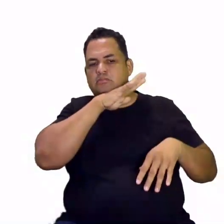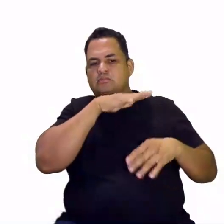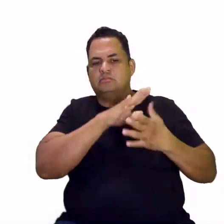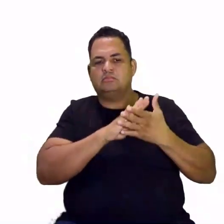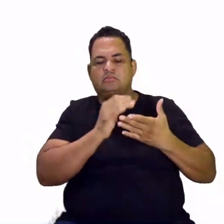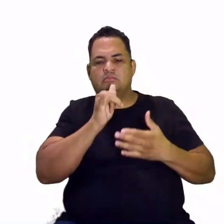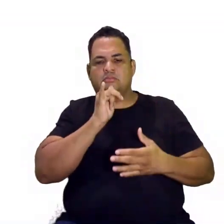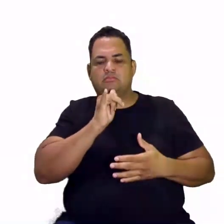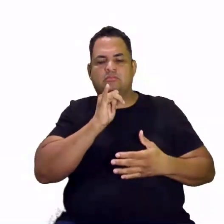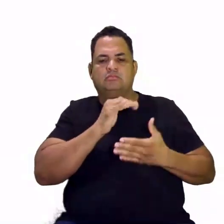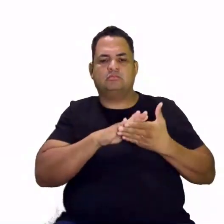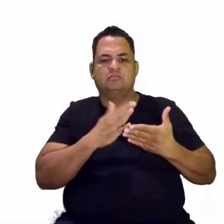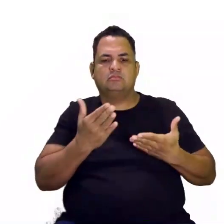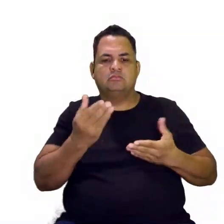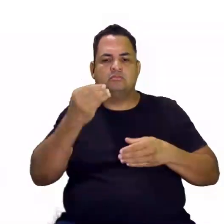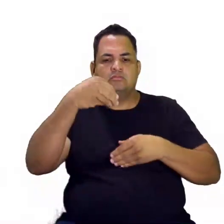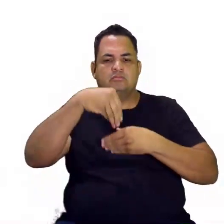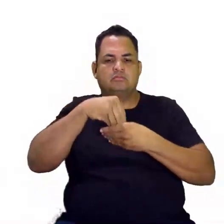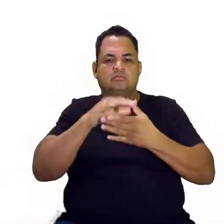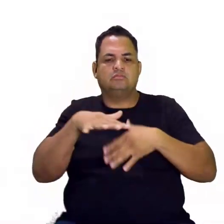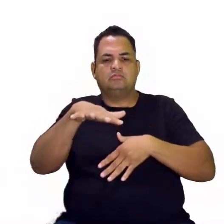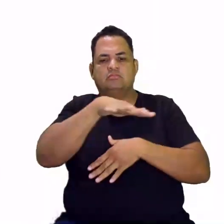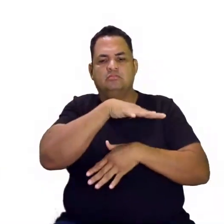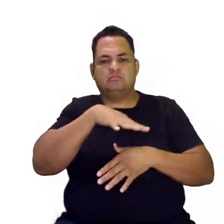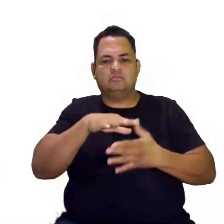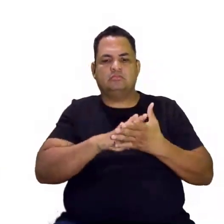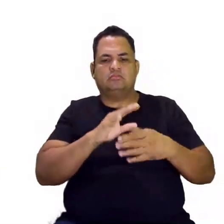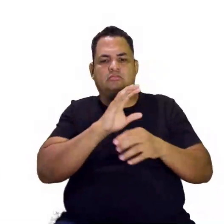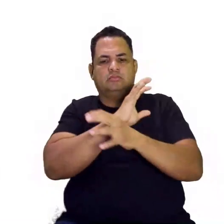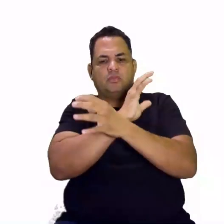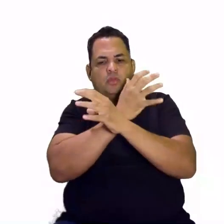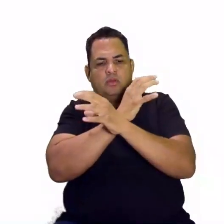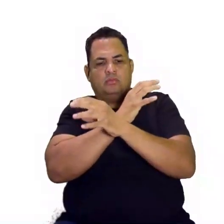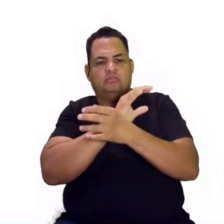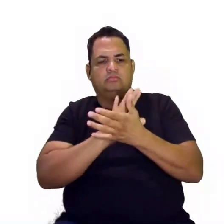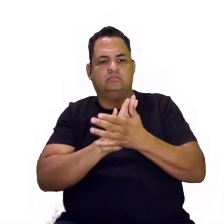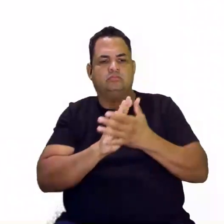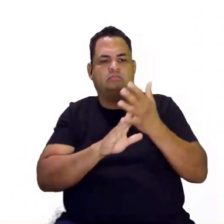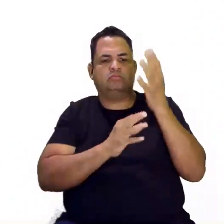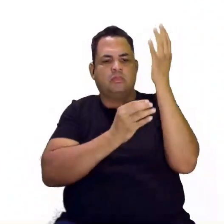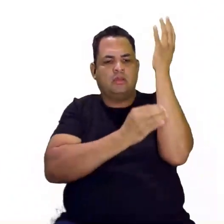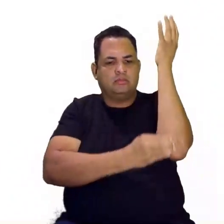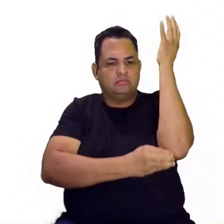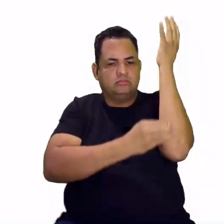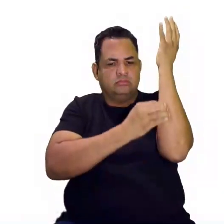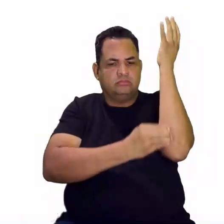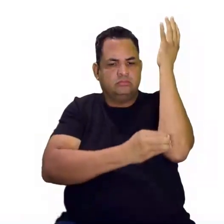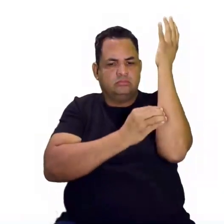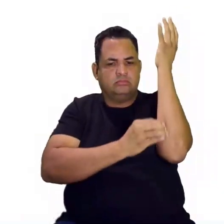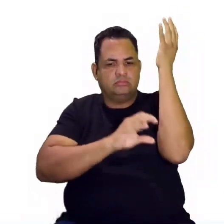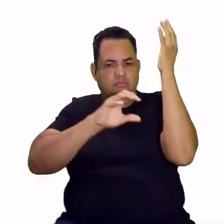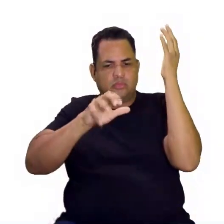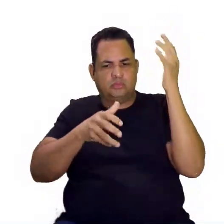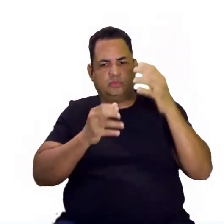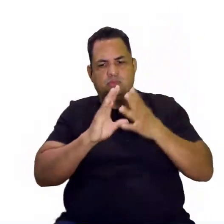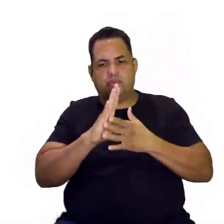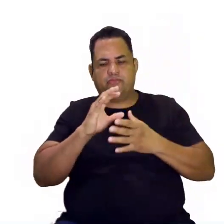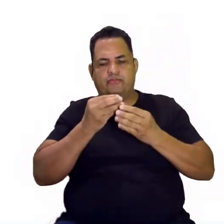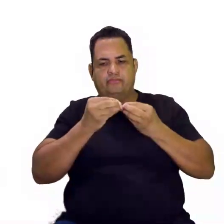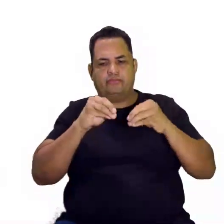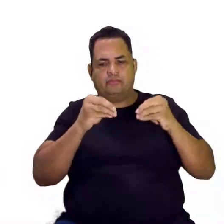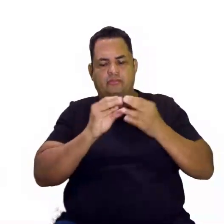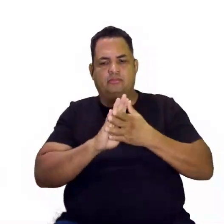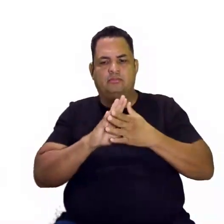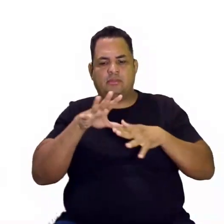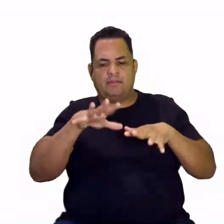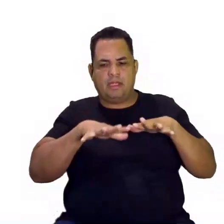mais citados, né, dentro desses ambientes são os ossos, caules fossilizados, conchas,